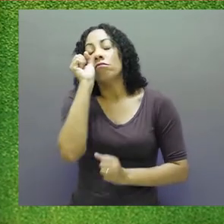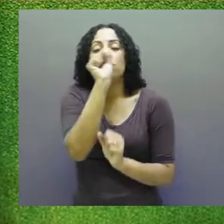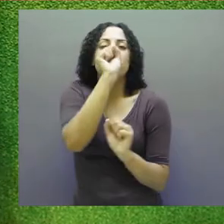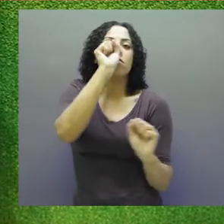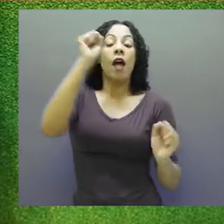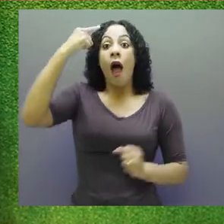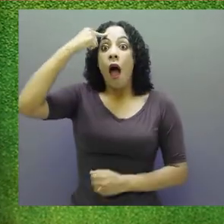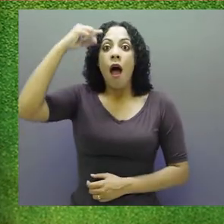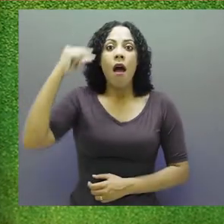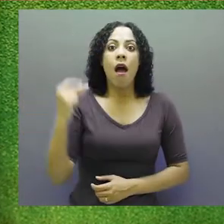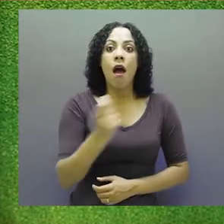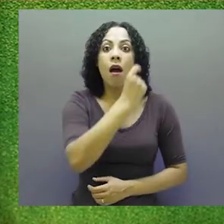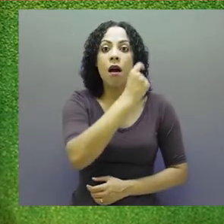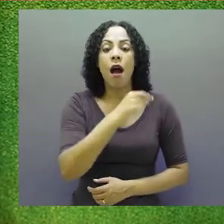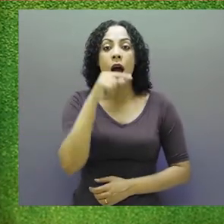acordou inspirado.